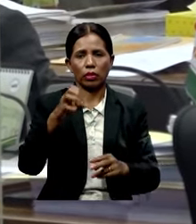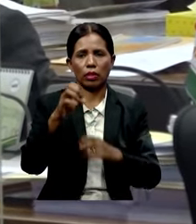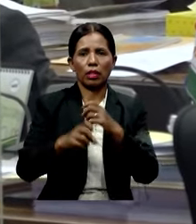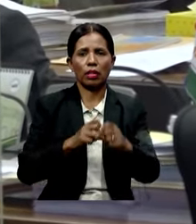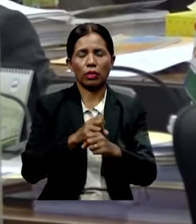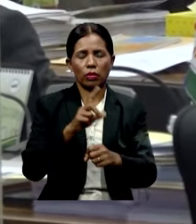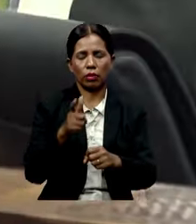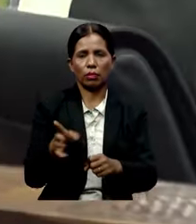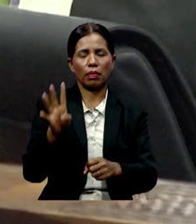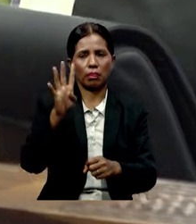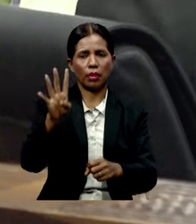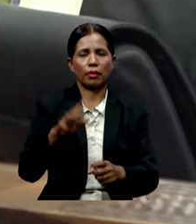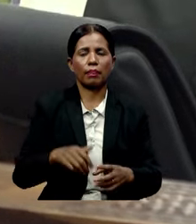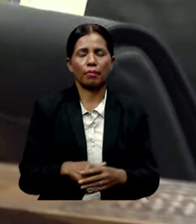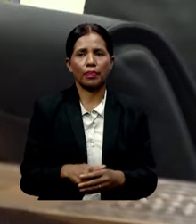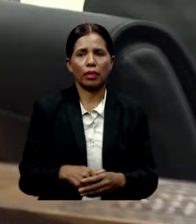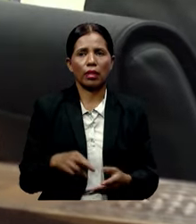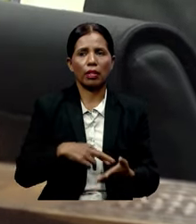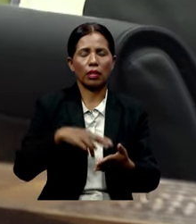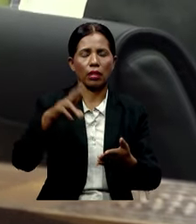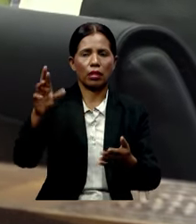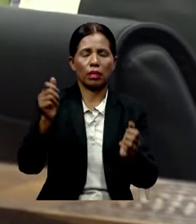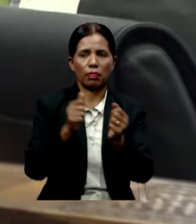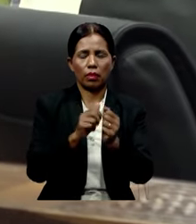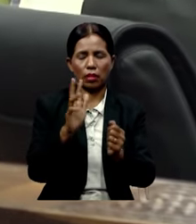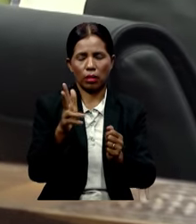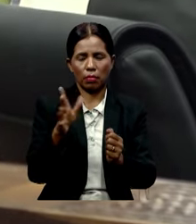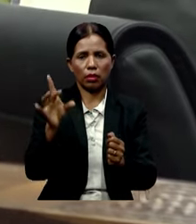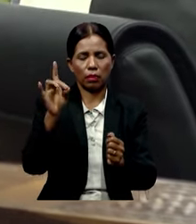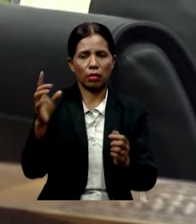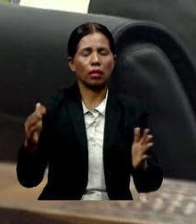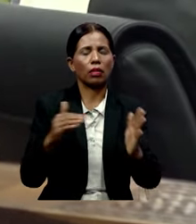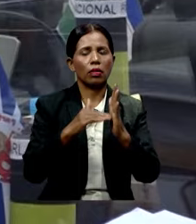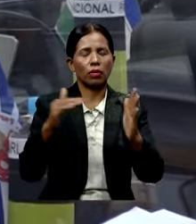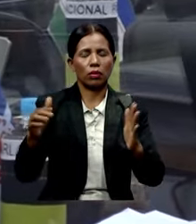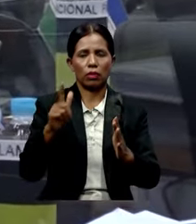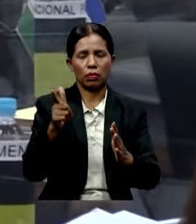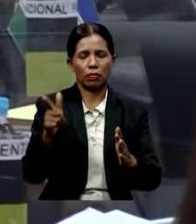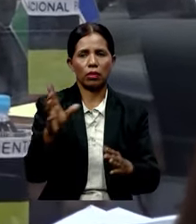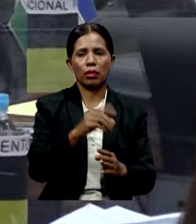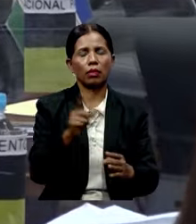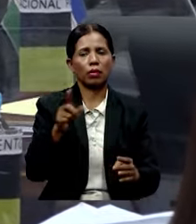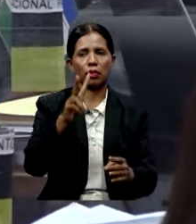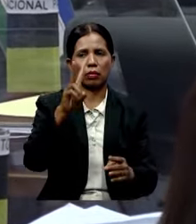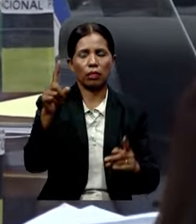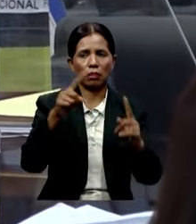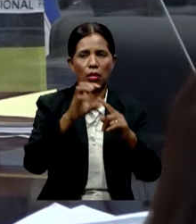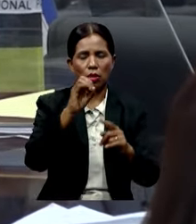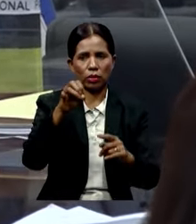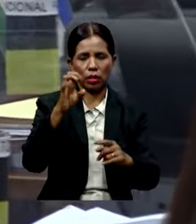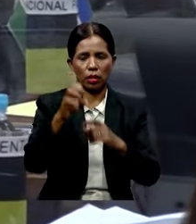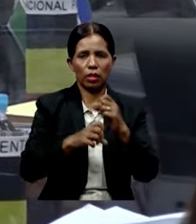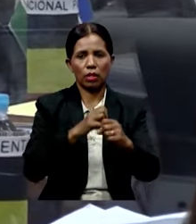ringuraram resenhati a plenária nem passa a favor tolu resencia contra rua nulo no abstenção rua ba orçamento geral do estado